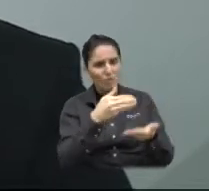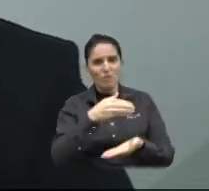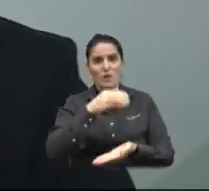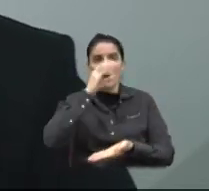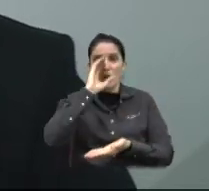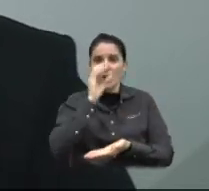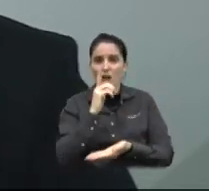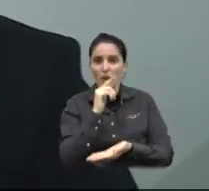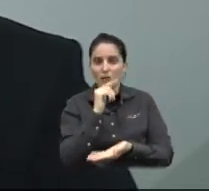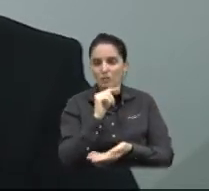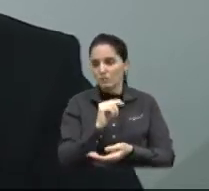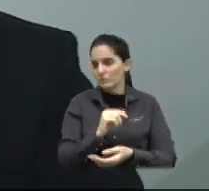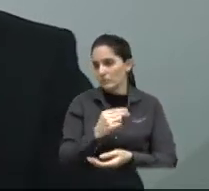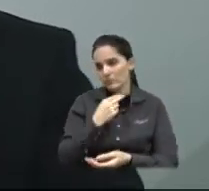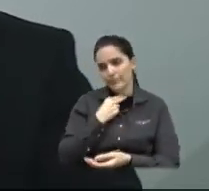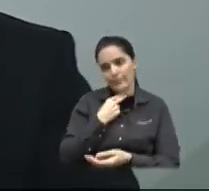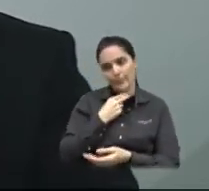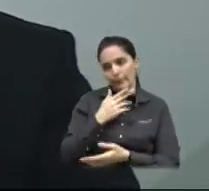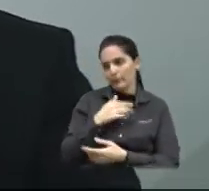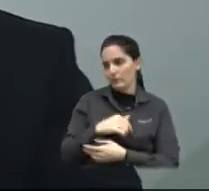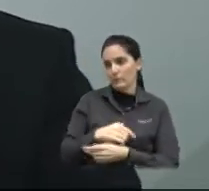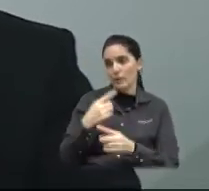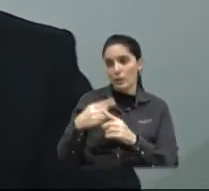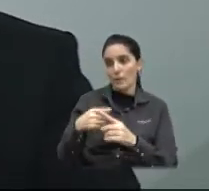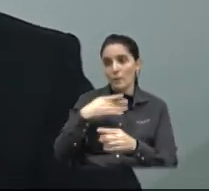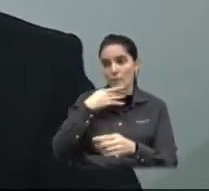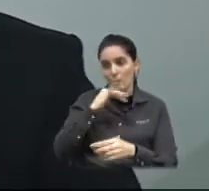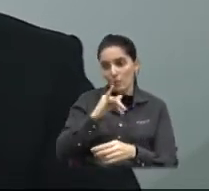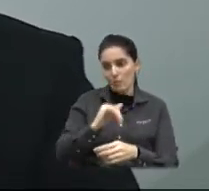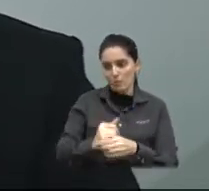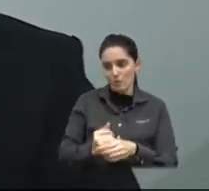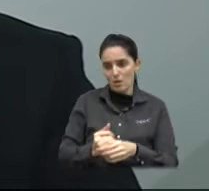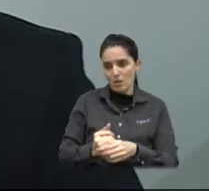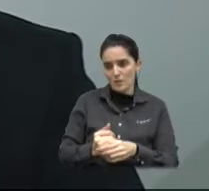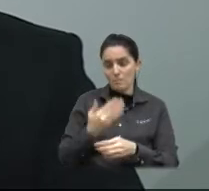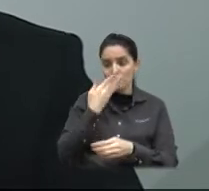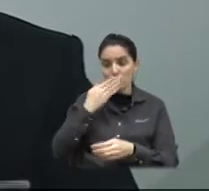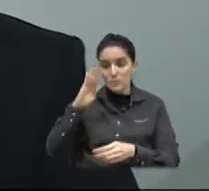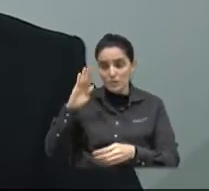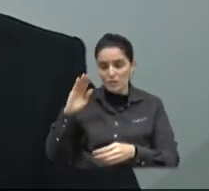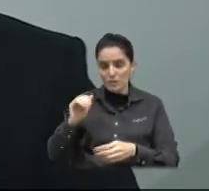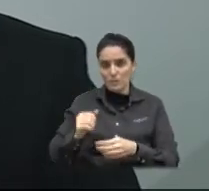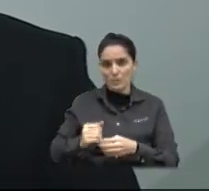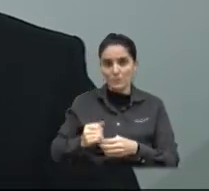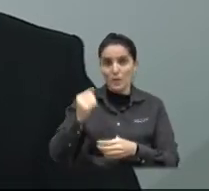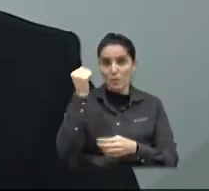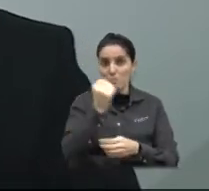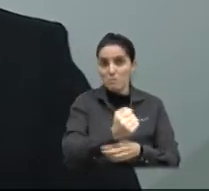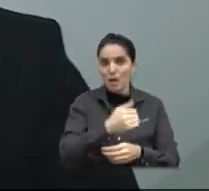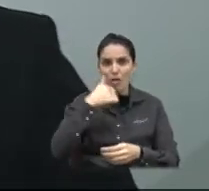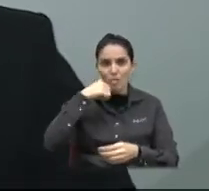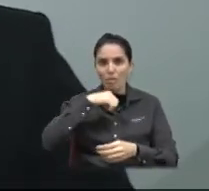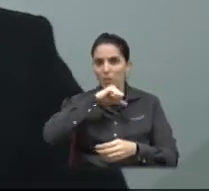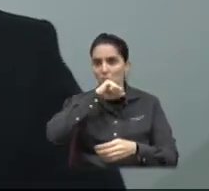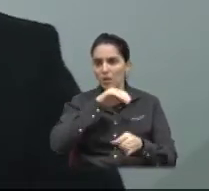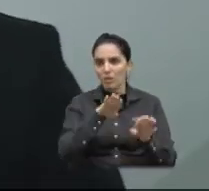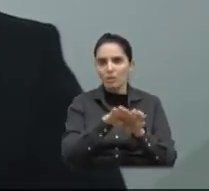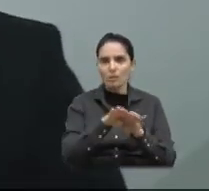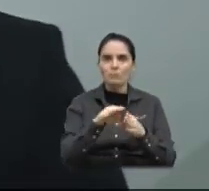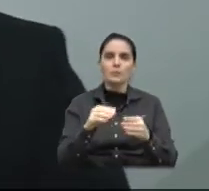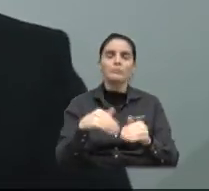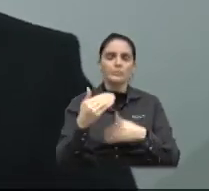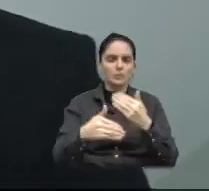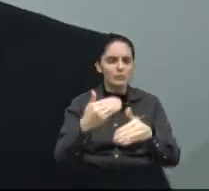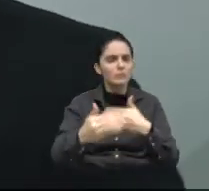eu não posso te dar um pingo de água porque seu pai jurou a ponta da espada se eu tiver um copo d'água e aí continua